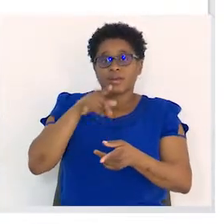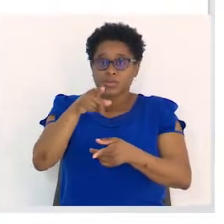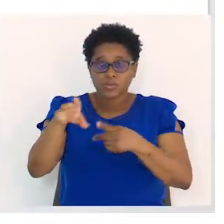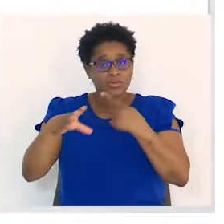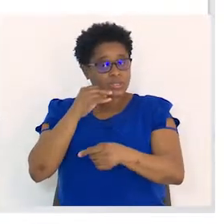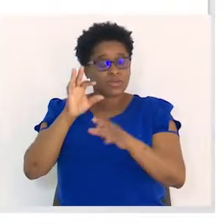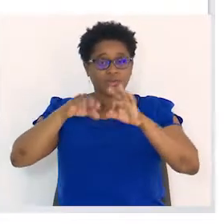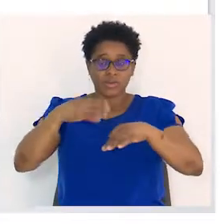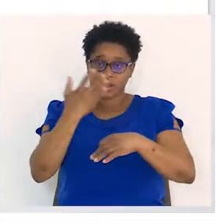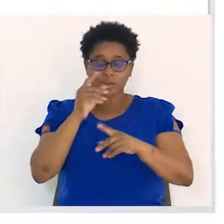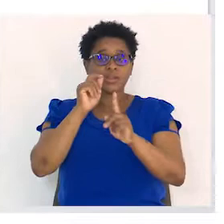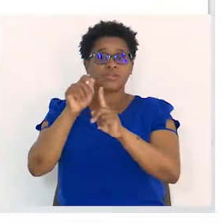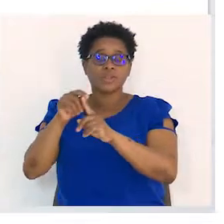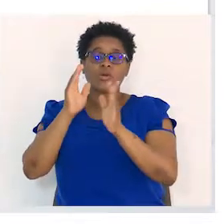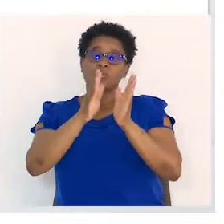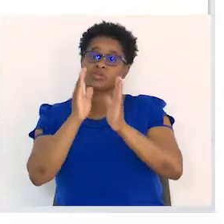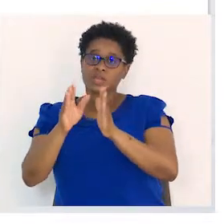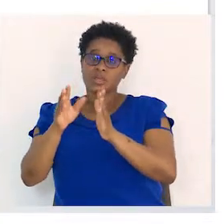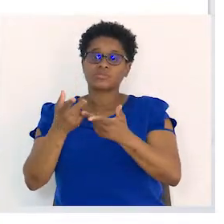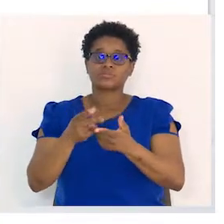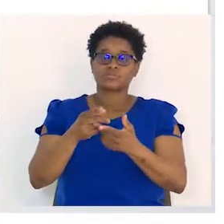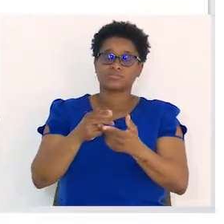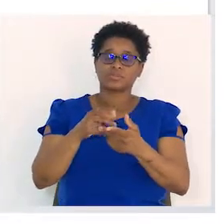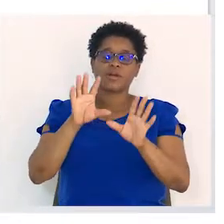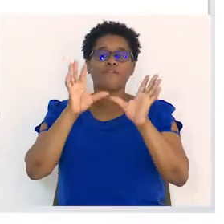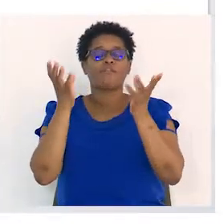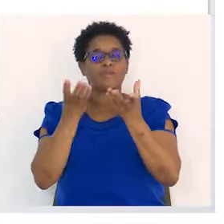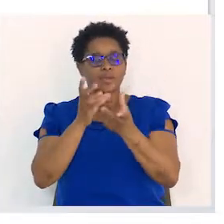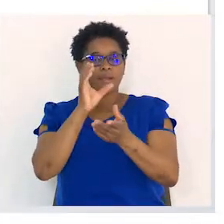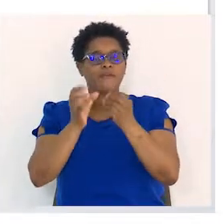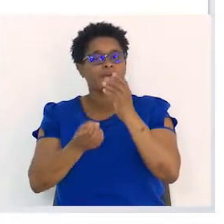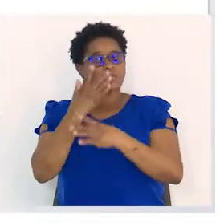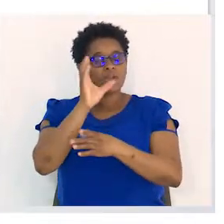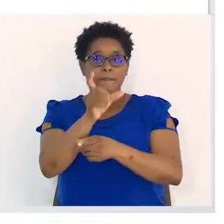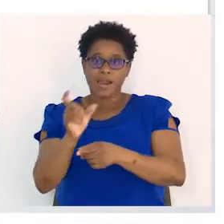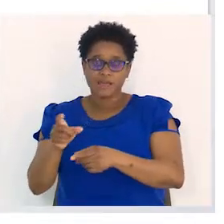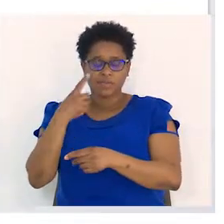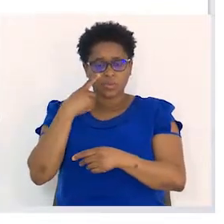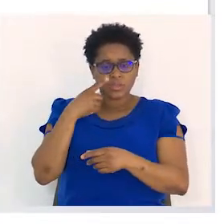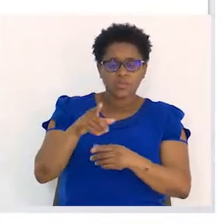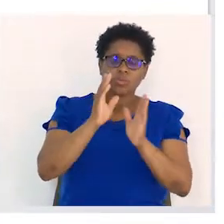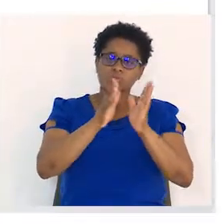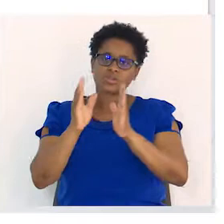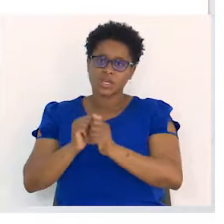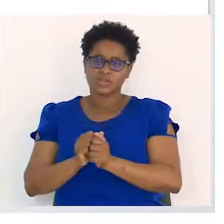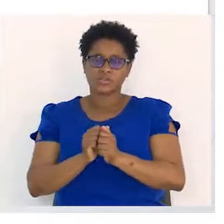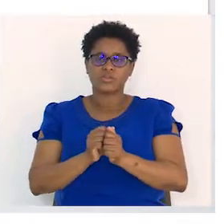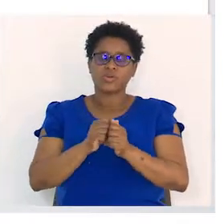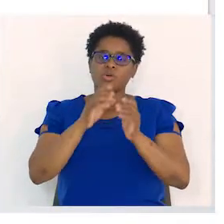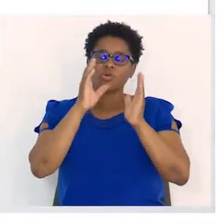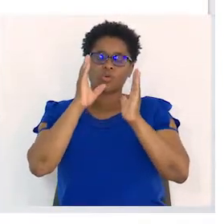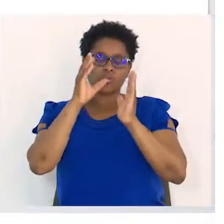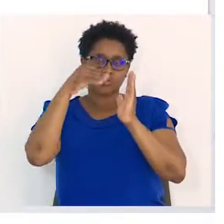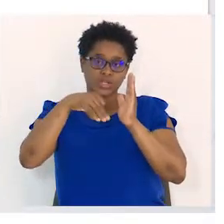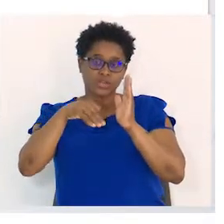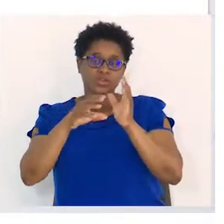Identificar o processo de composição na formação de palavras, reconhecer o processo de composição na formação de palavras